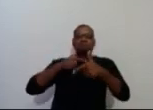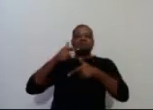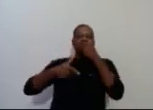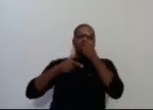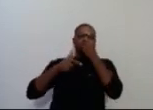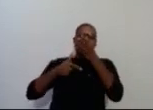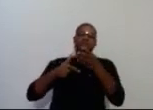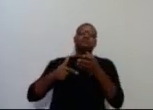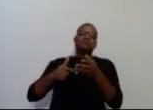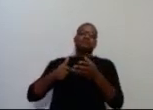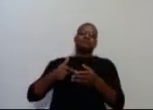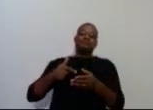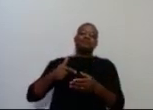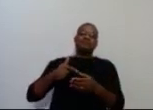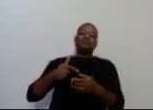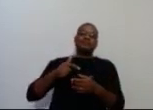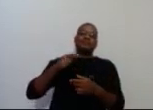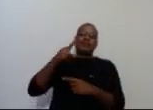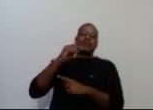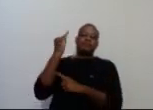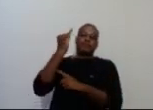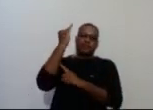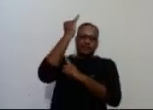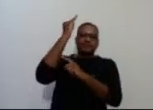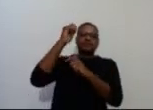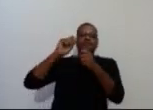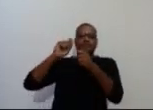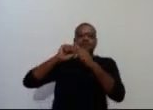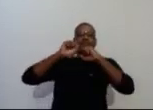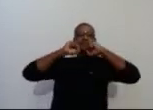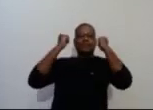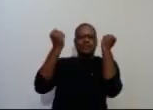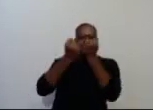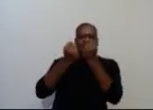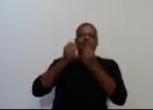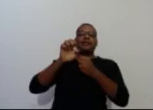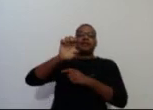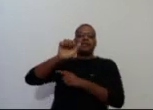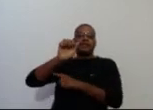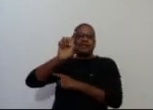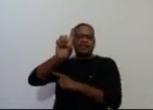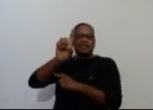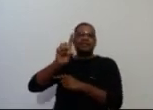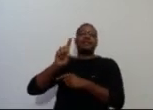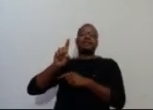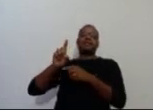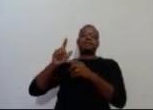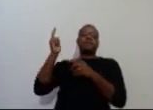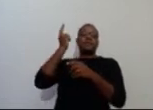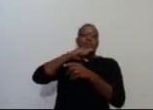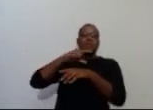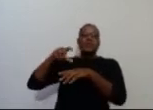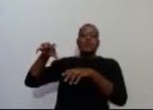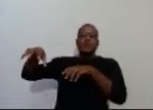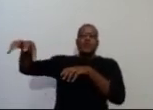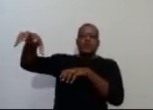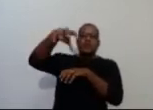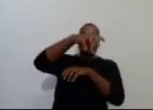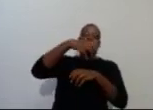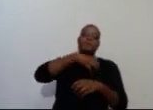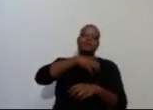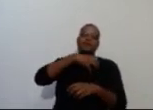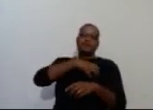de fazer um seminário de EAD que reúna as equipes da Bahia e aberto agora para todo o mundo, né? Como